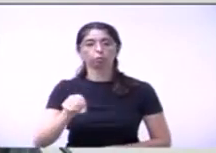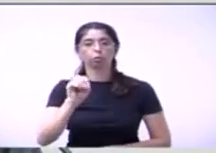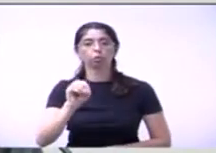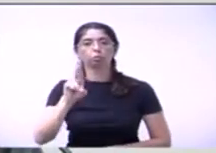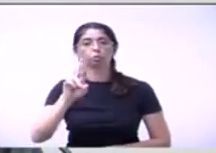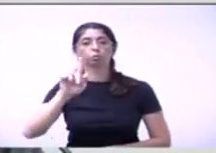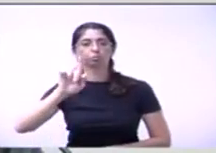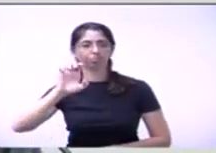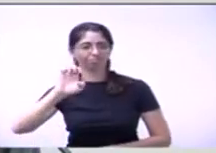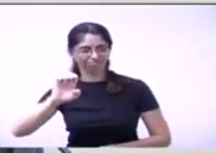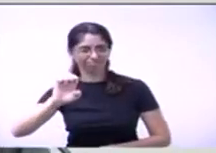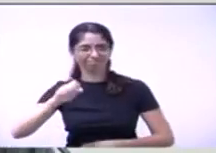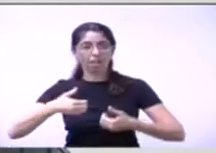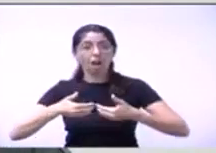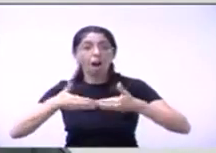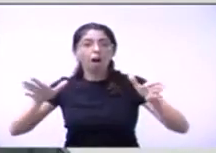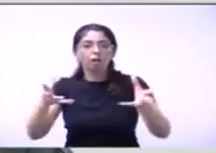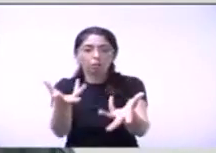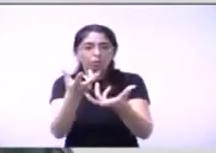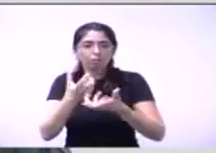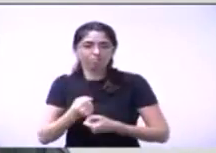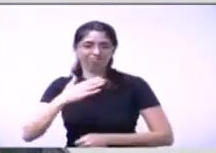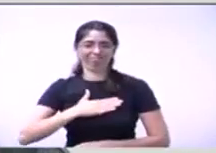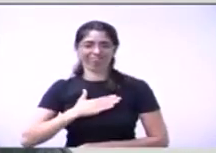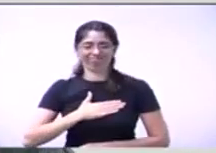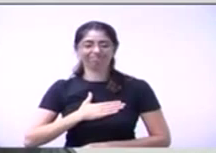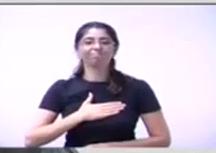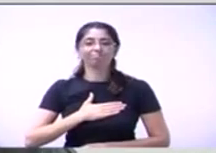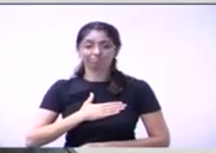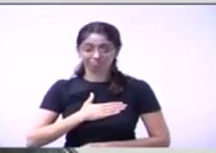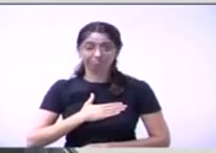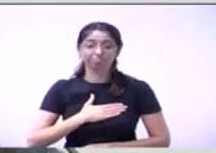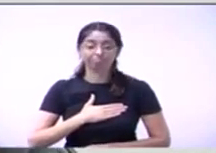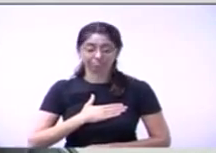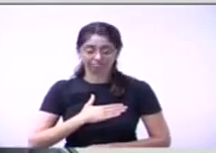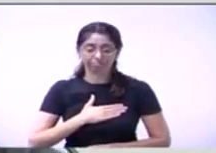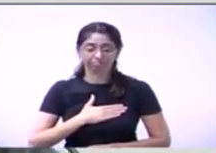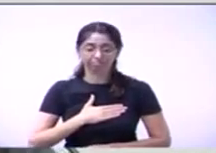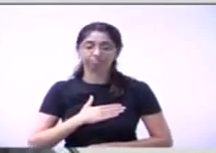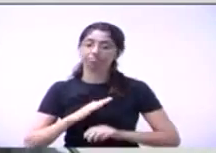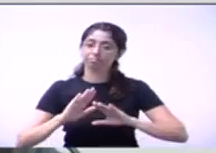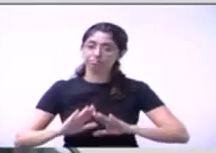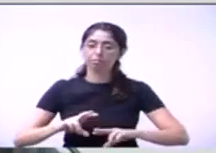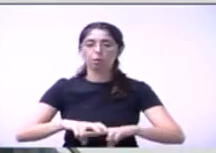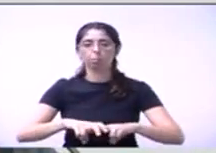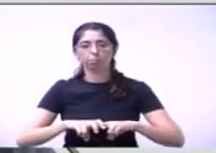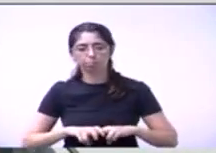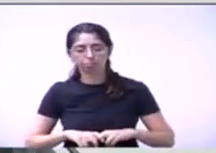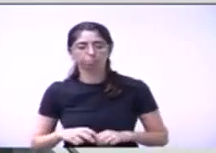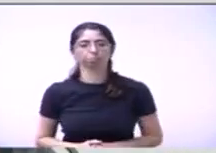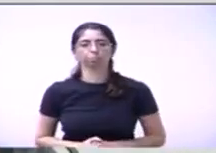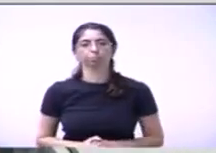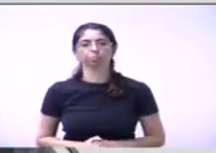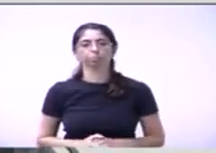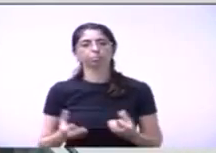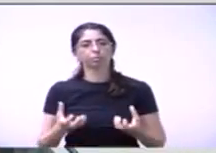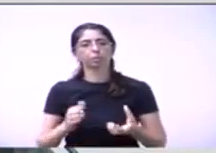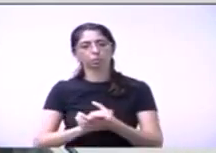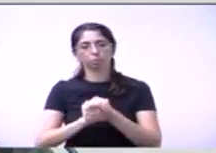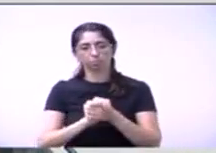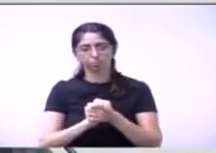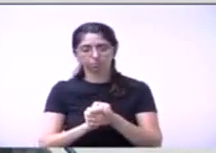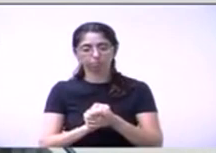portas do seu partido para me acolher. Então, também gostaria de cumprimentar o nobre